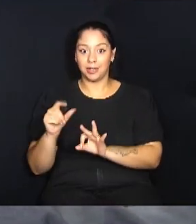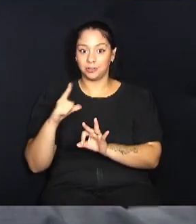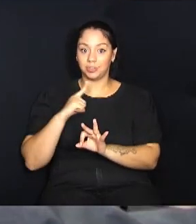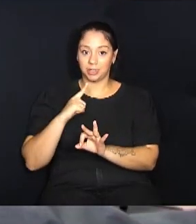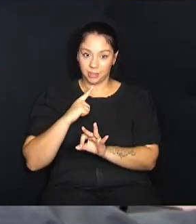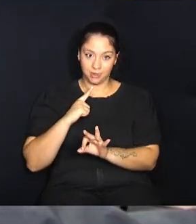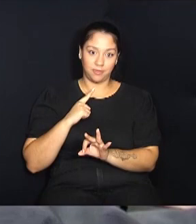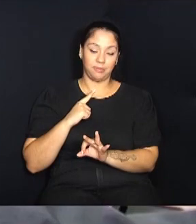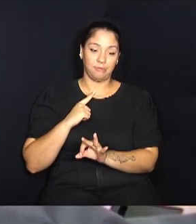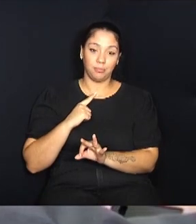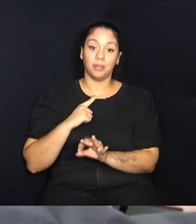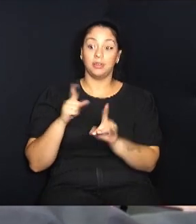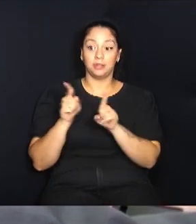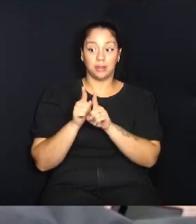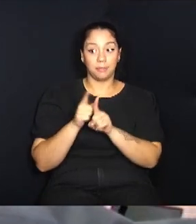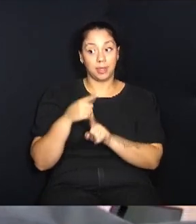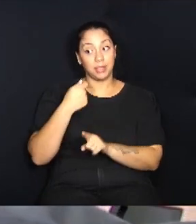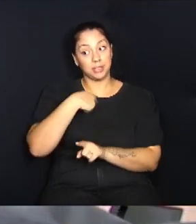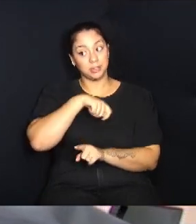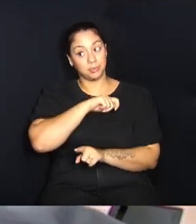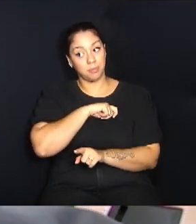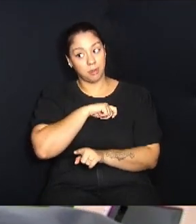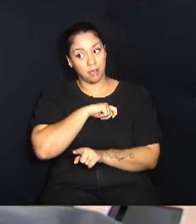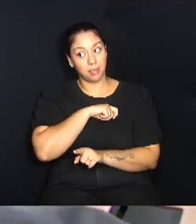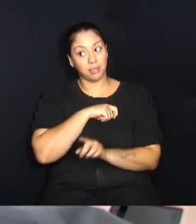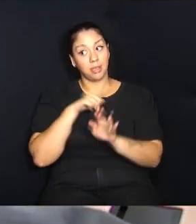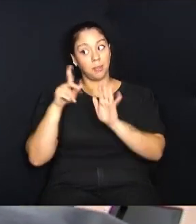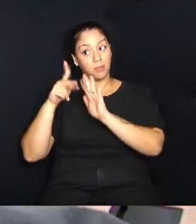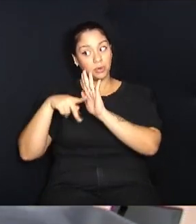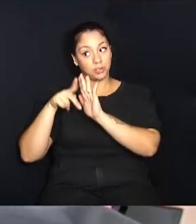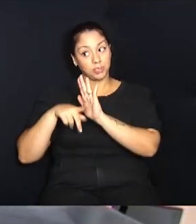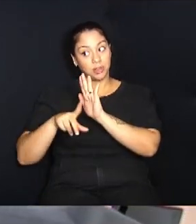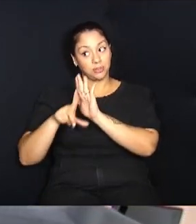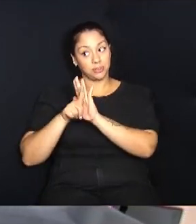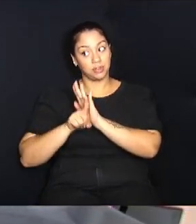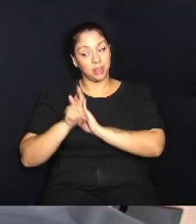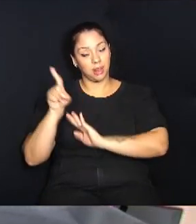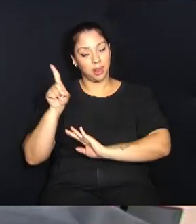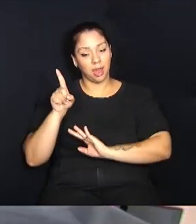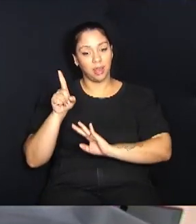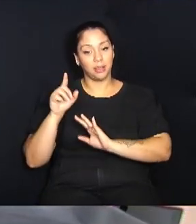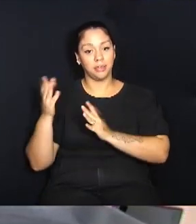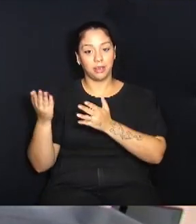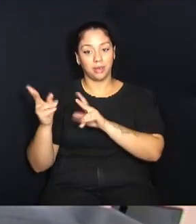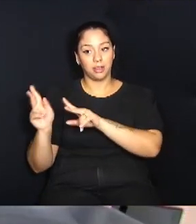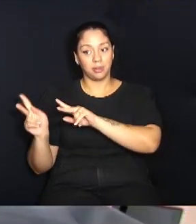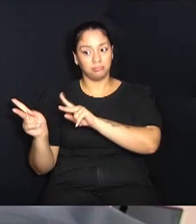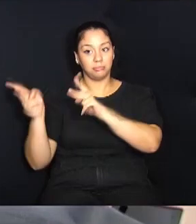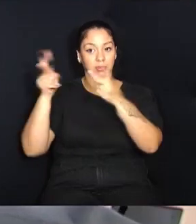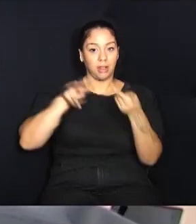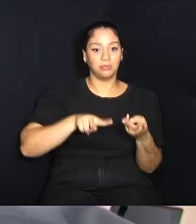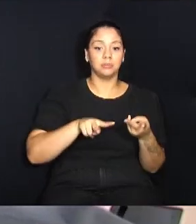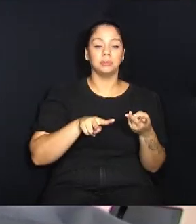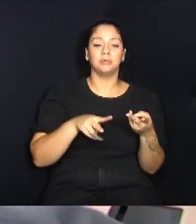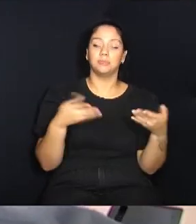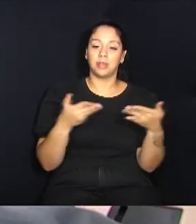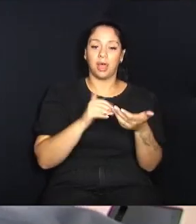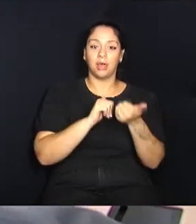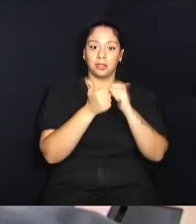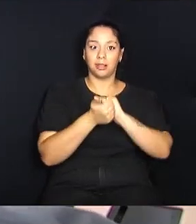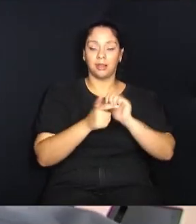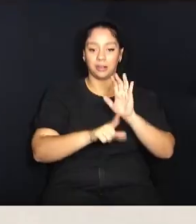com a Espanha, pegamos esse projeto de lei e traduzimos e adequamos à nossa